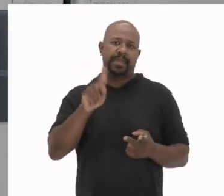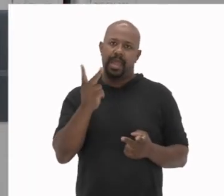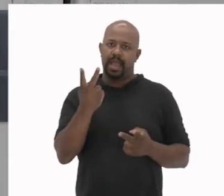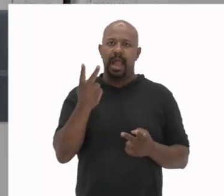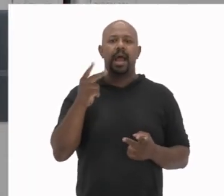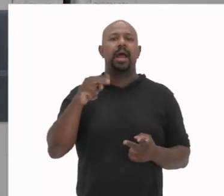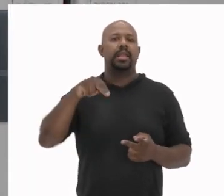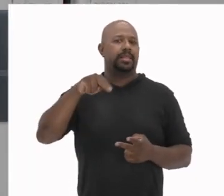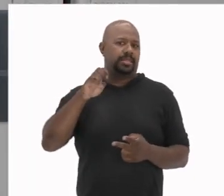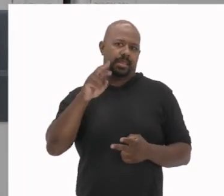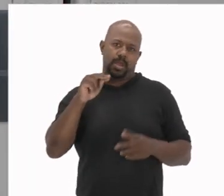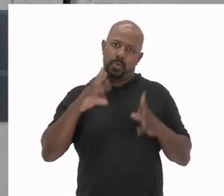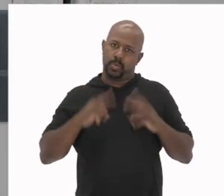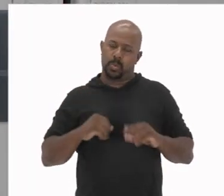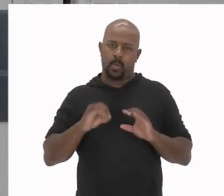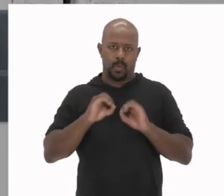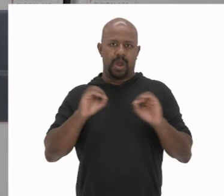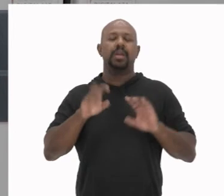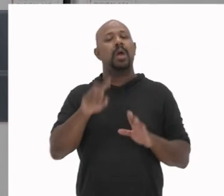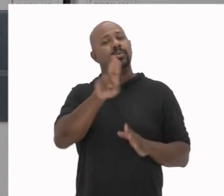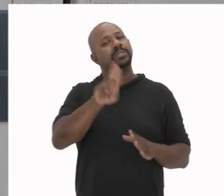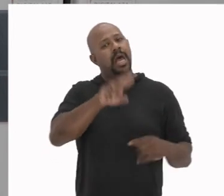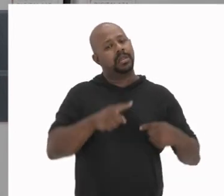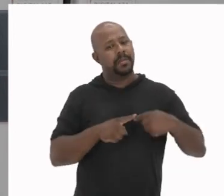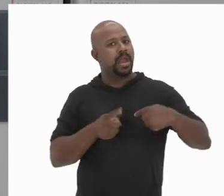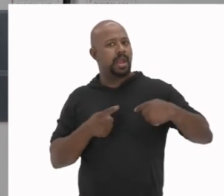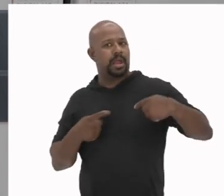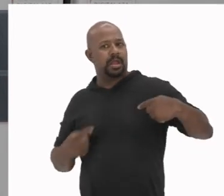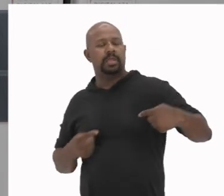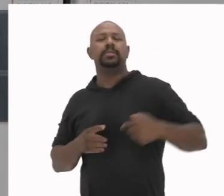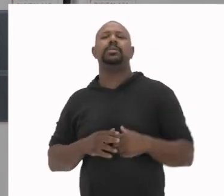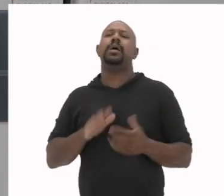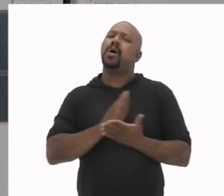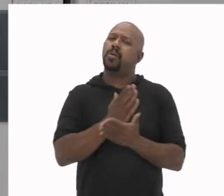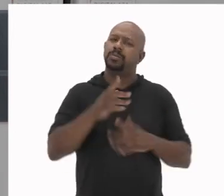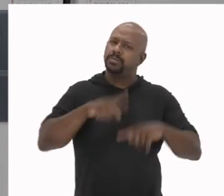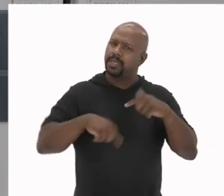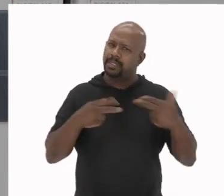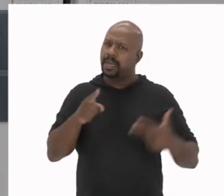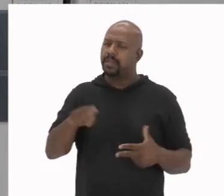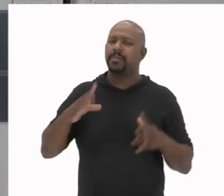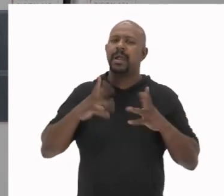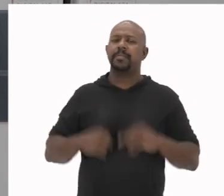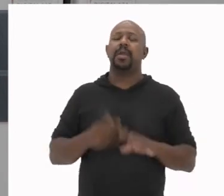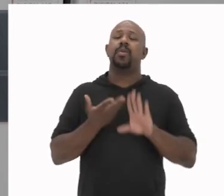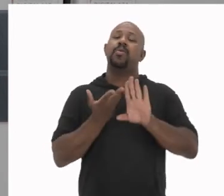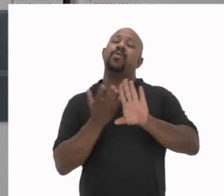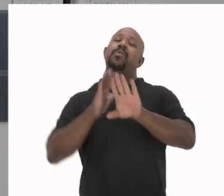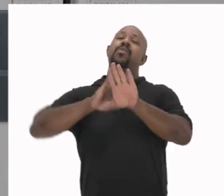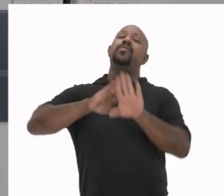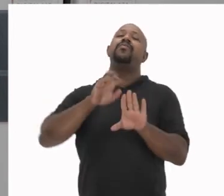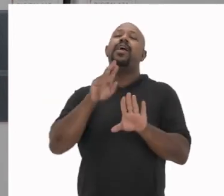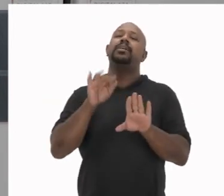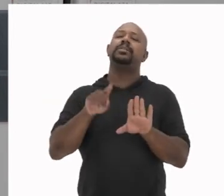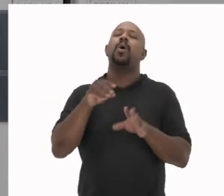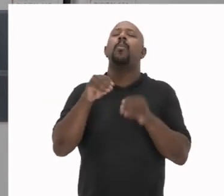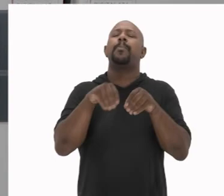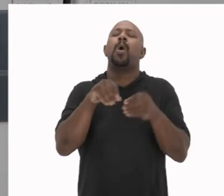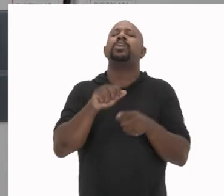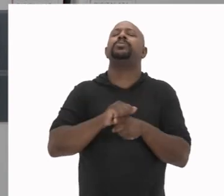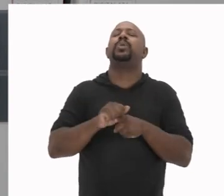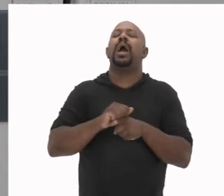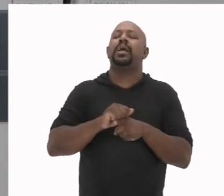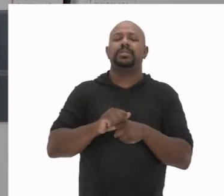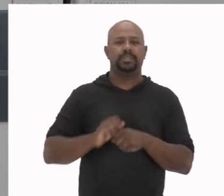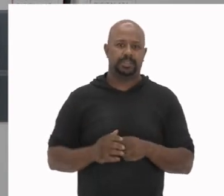também de pH neutro, que é utilizada para encadernação. E aqui, alguns materiais para higienização pelo verso, que é